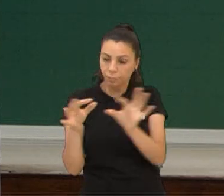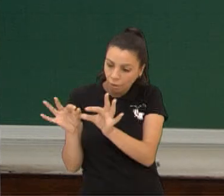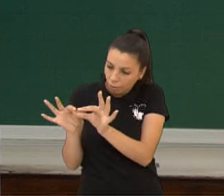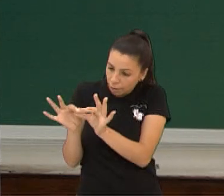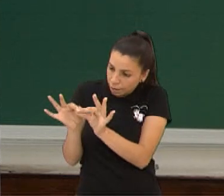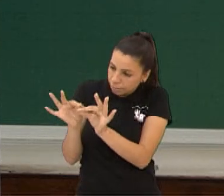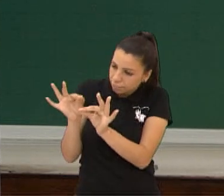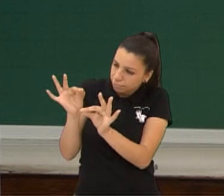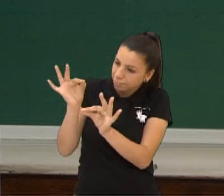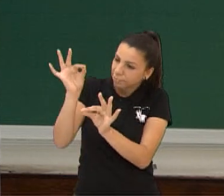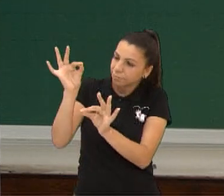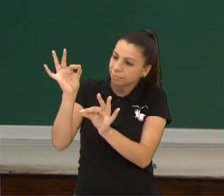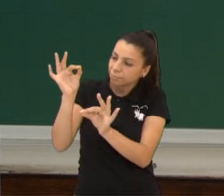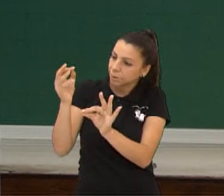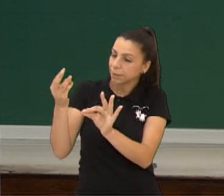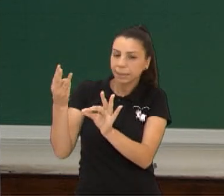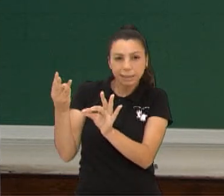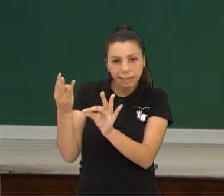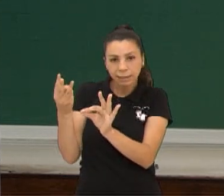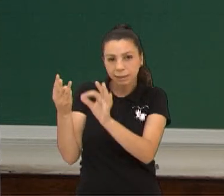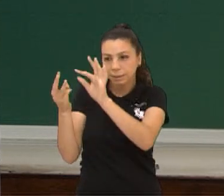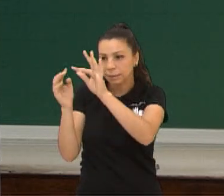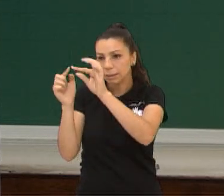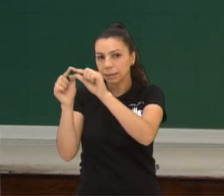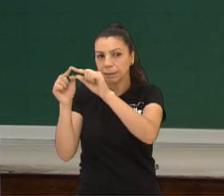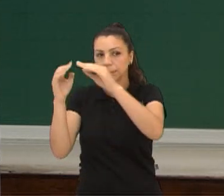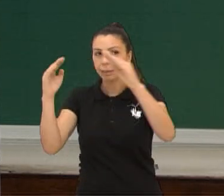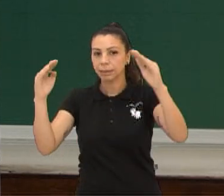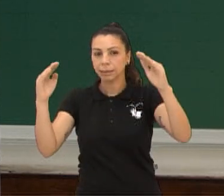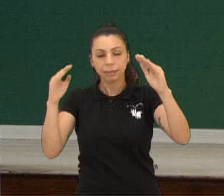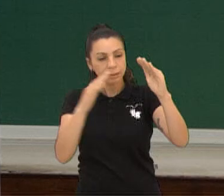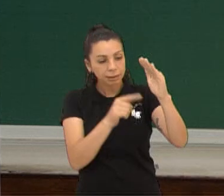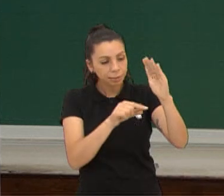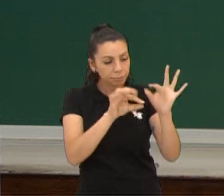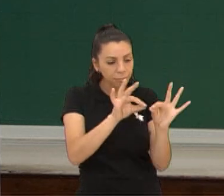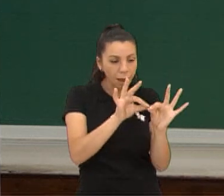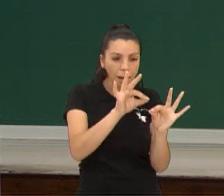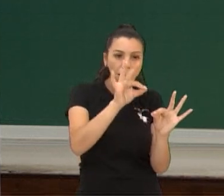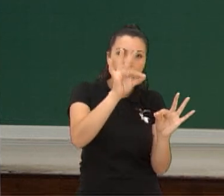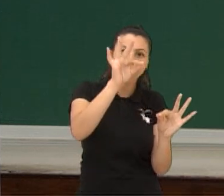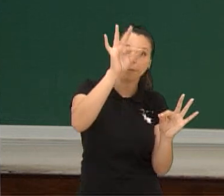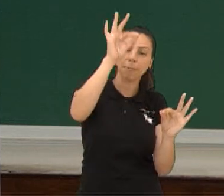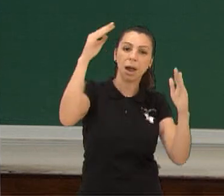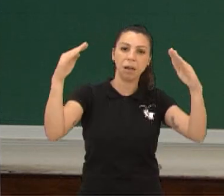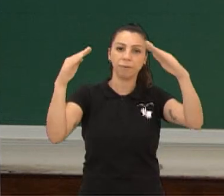aqui o telhado eu tenho uma medida de 3 metros e até o final